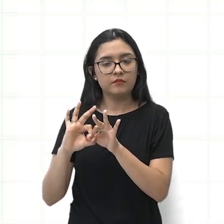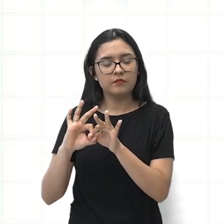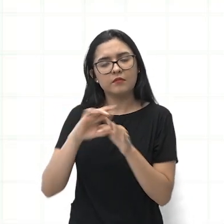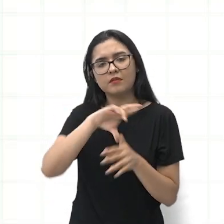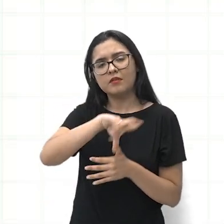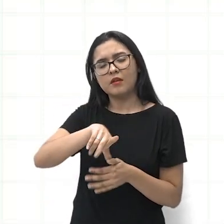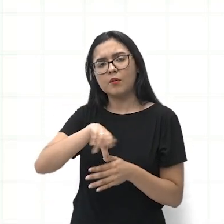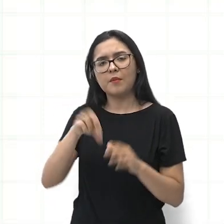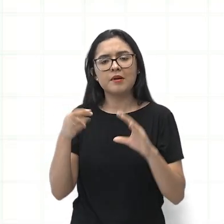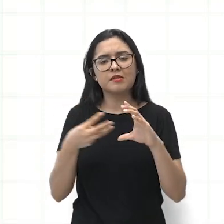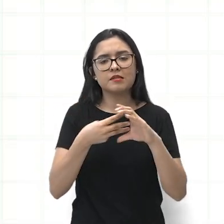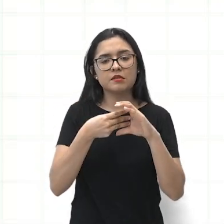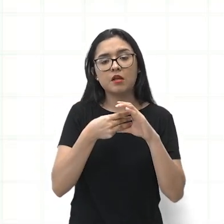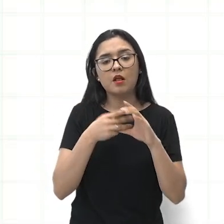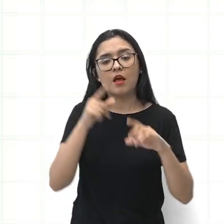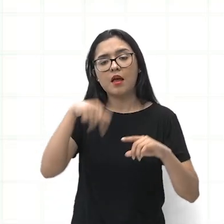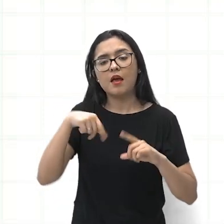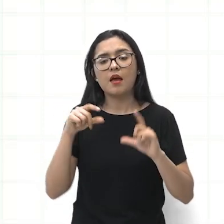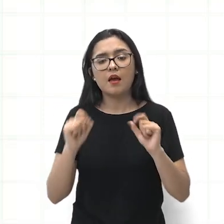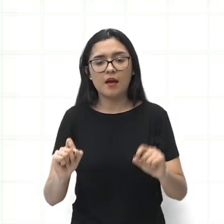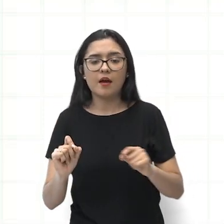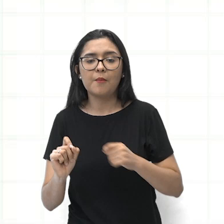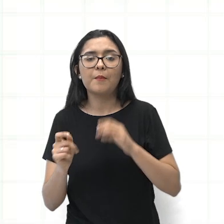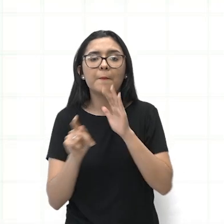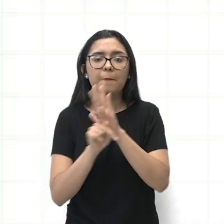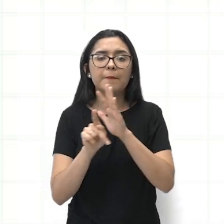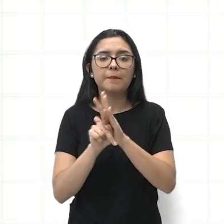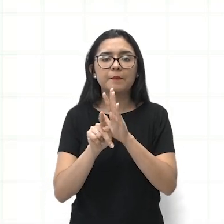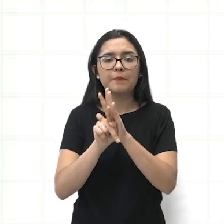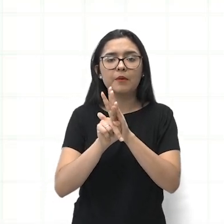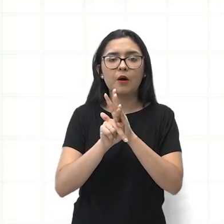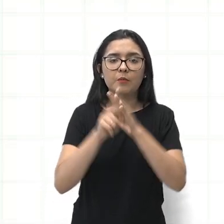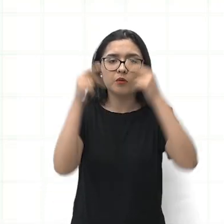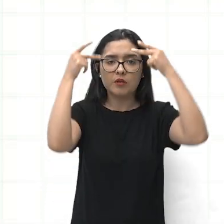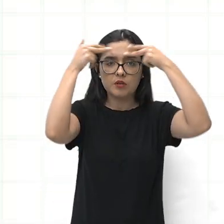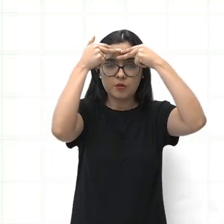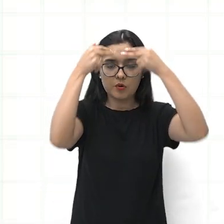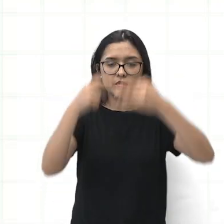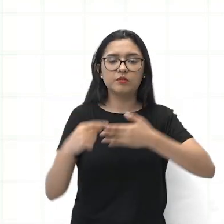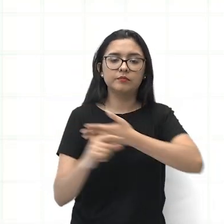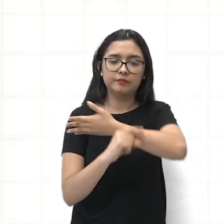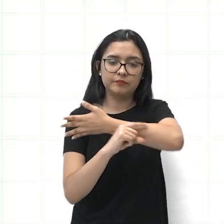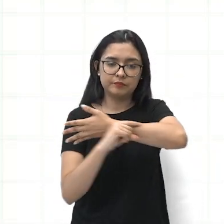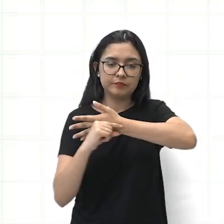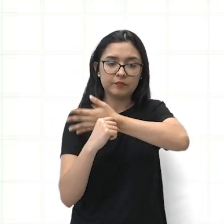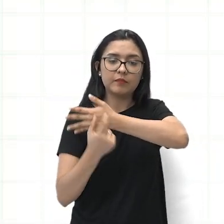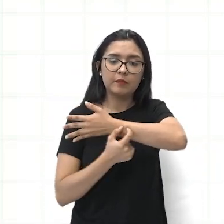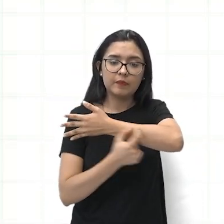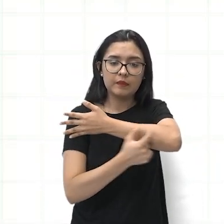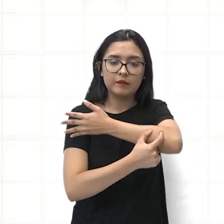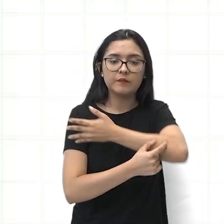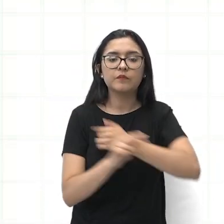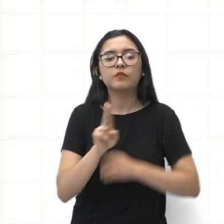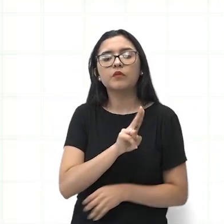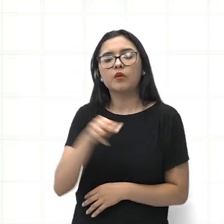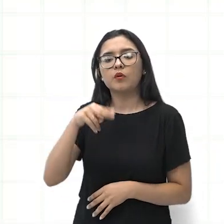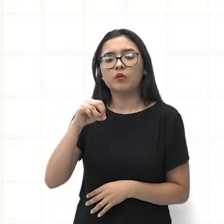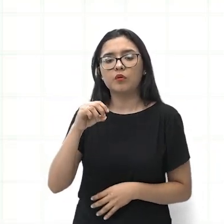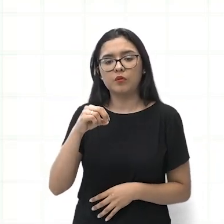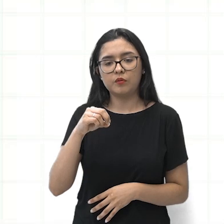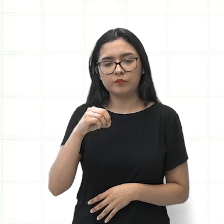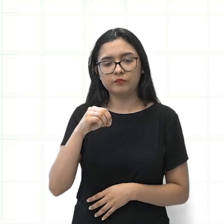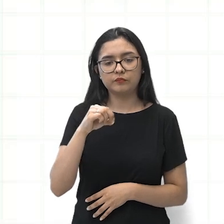uma célula funcional, tá? É uma parte do neurônio. A conexão é chamada de nódulos de